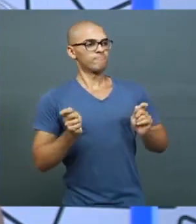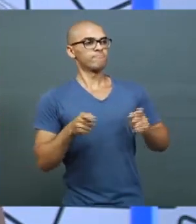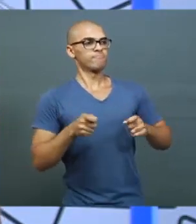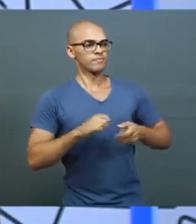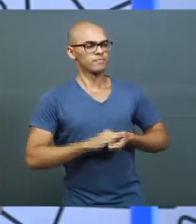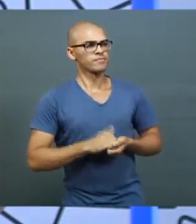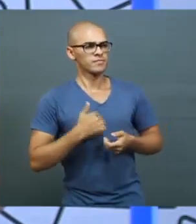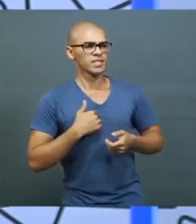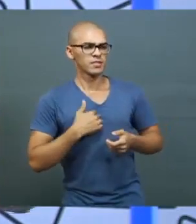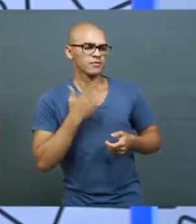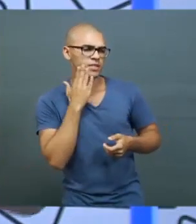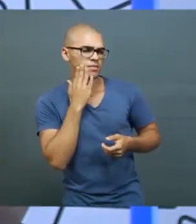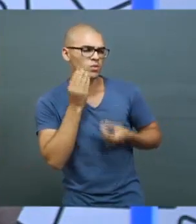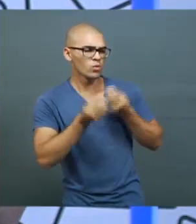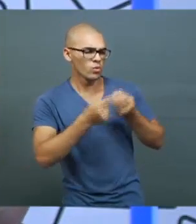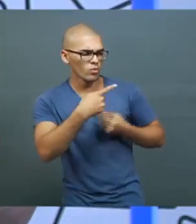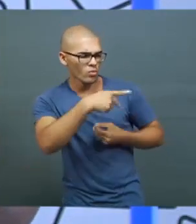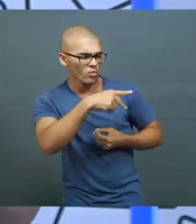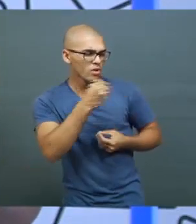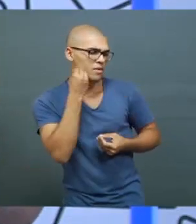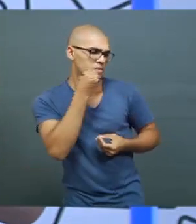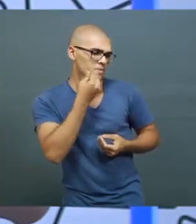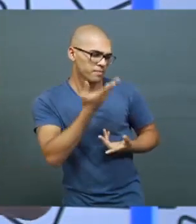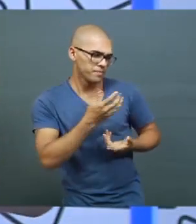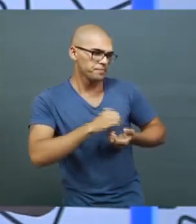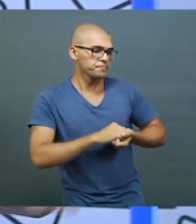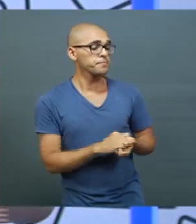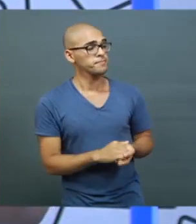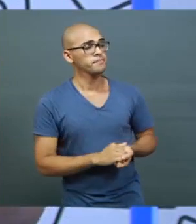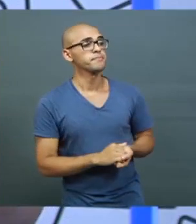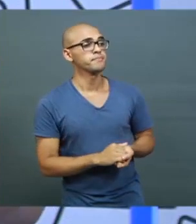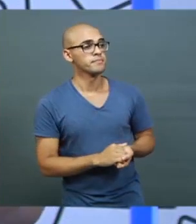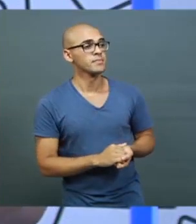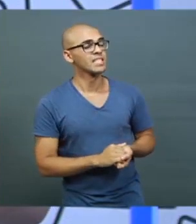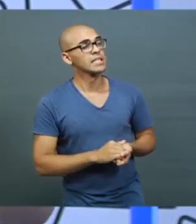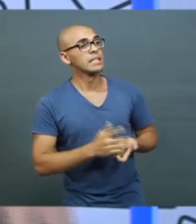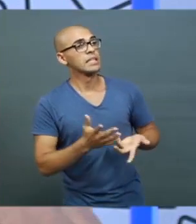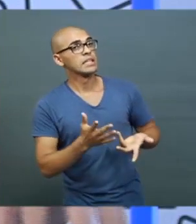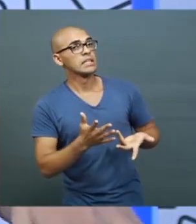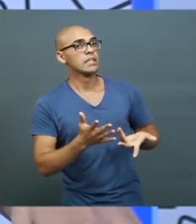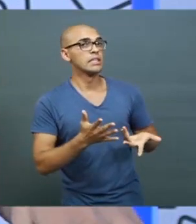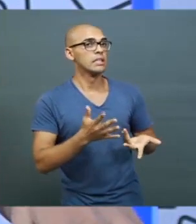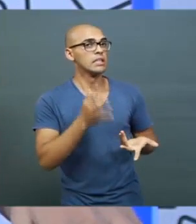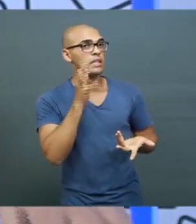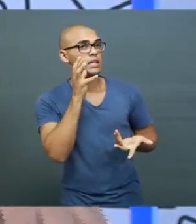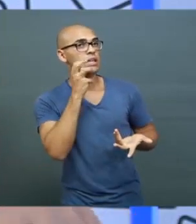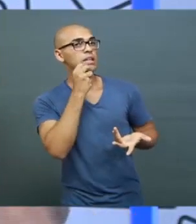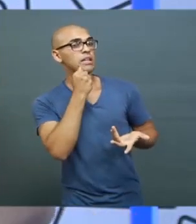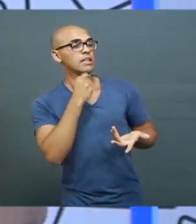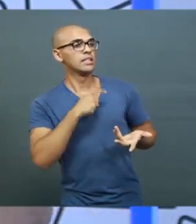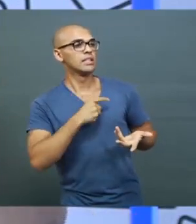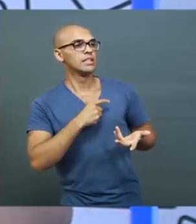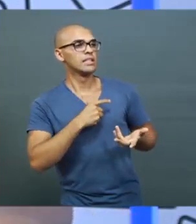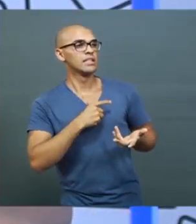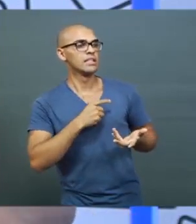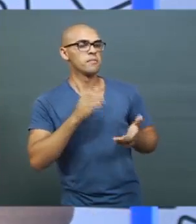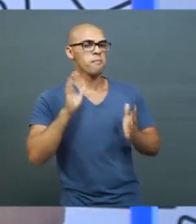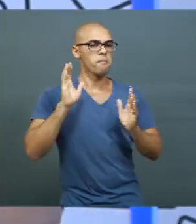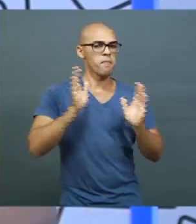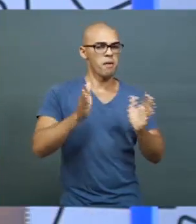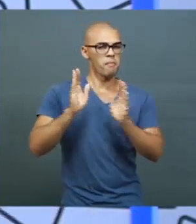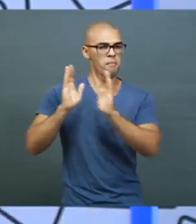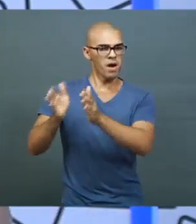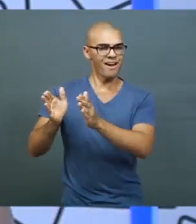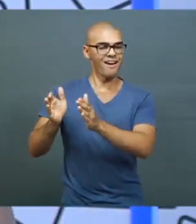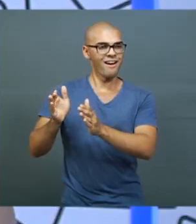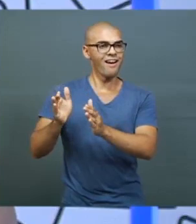acho, assim, na verdade, a gente vê que teve dois momentos que são divisores de água no